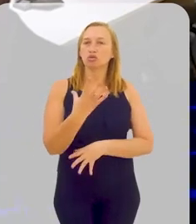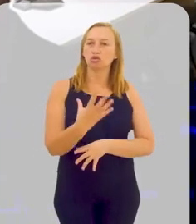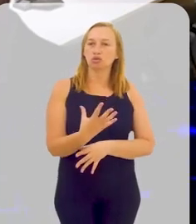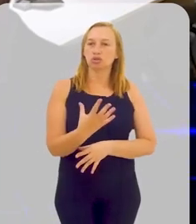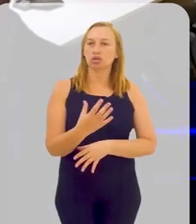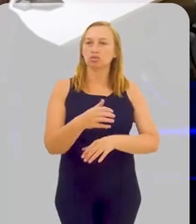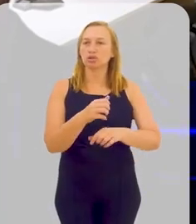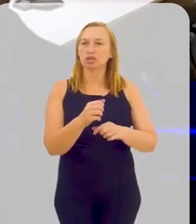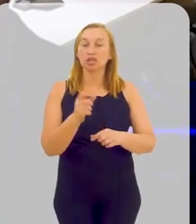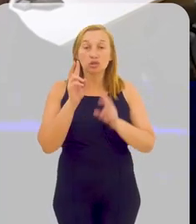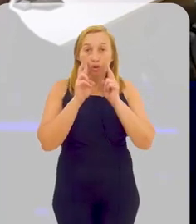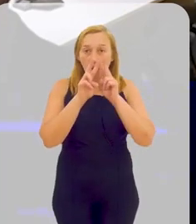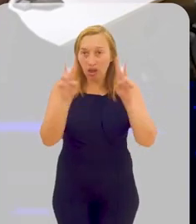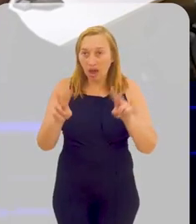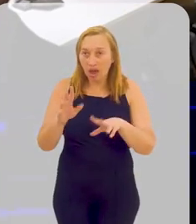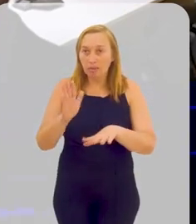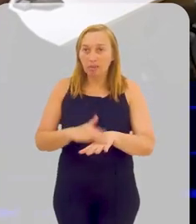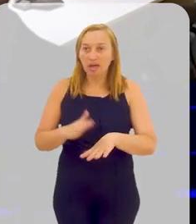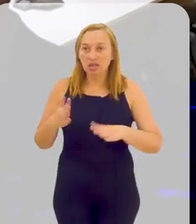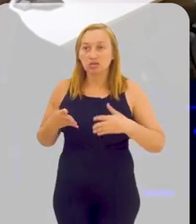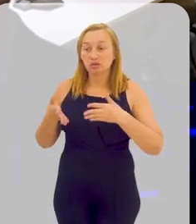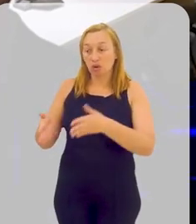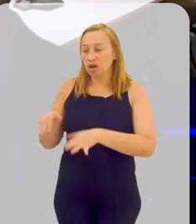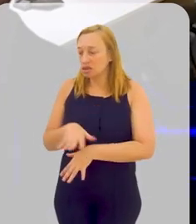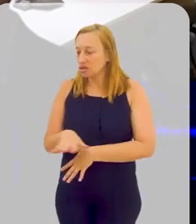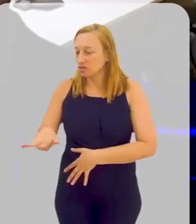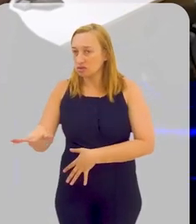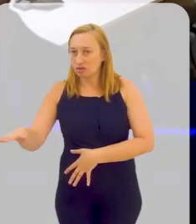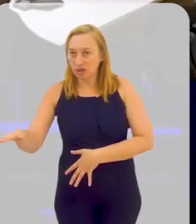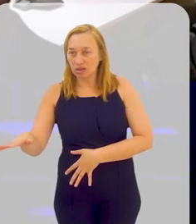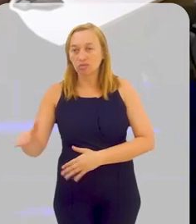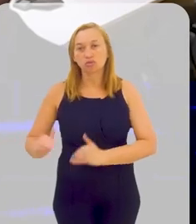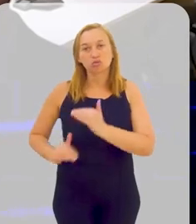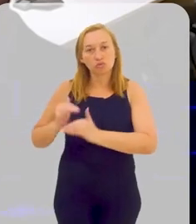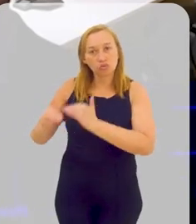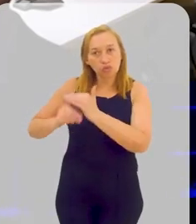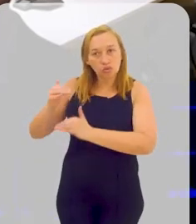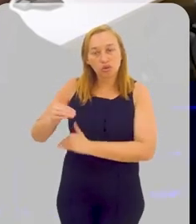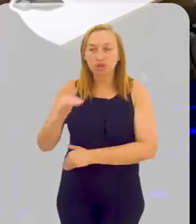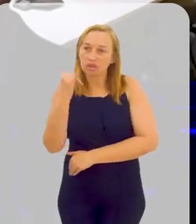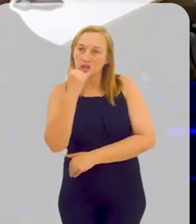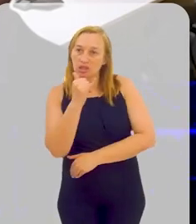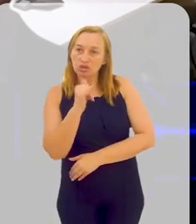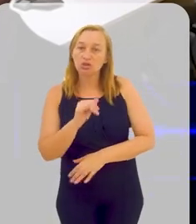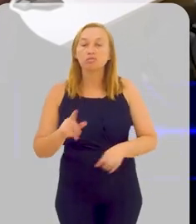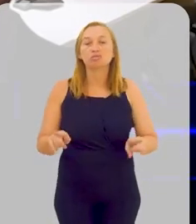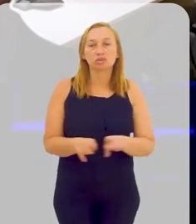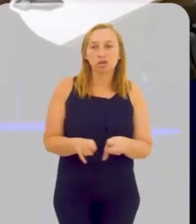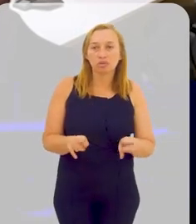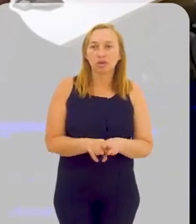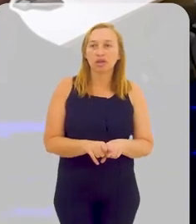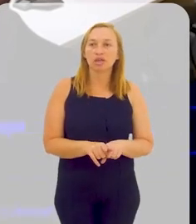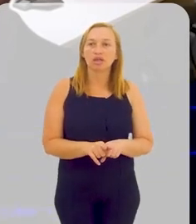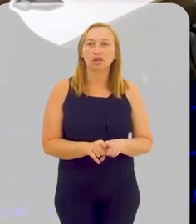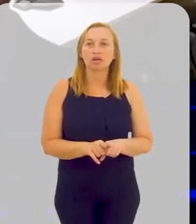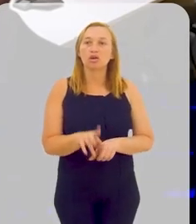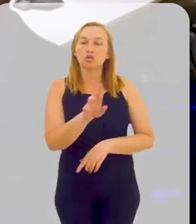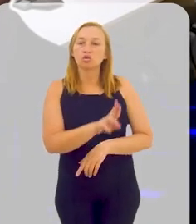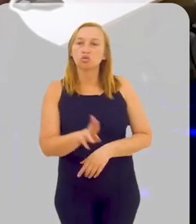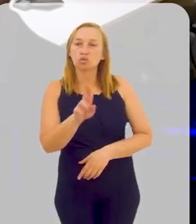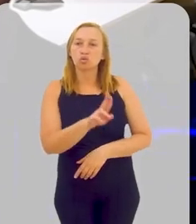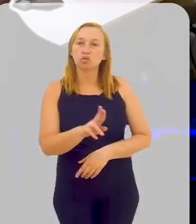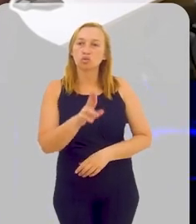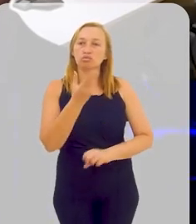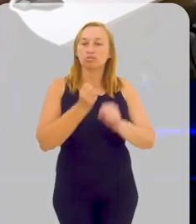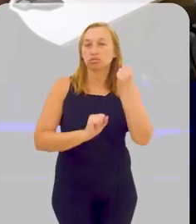desse Panorama desse olhar mais direcionado para as comunidades no desenvolvimento dessa energia quanto também na questão